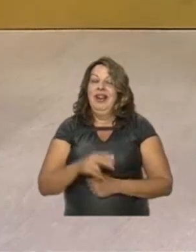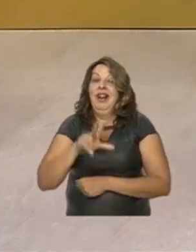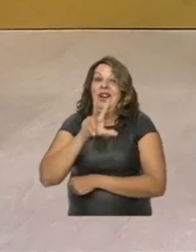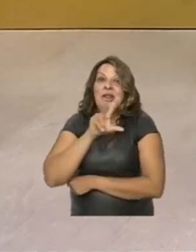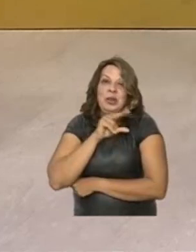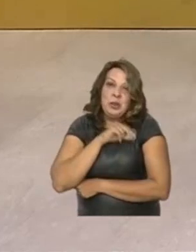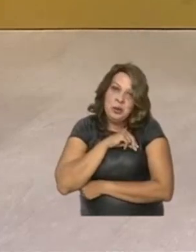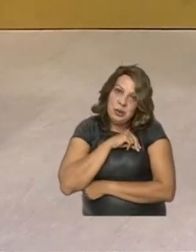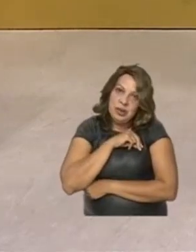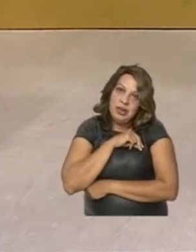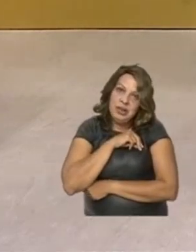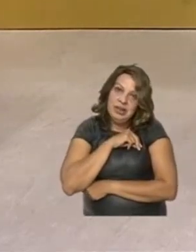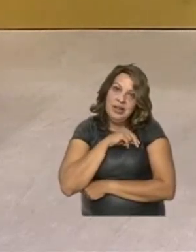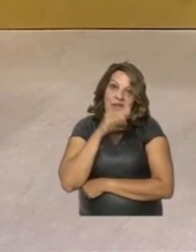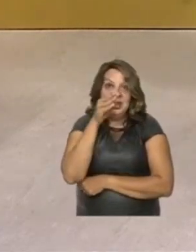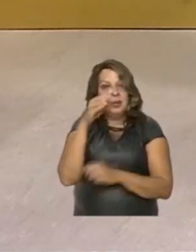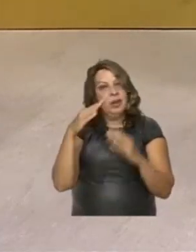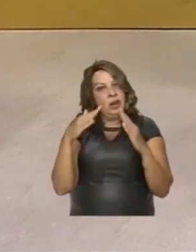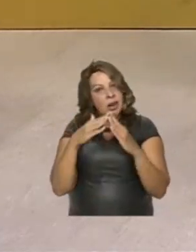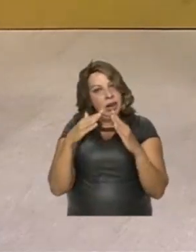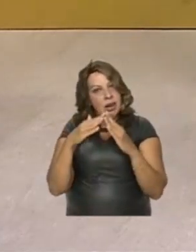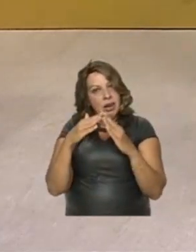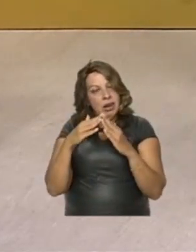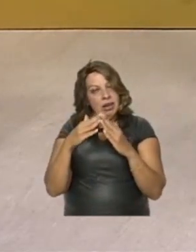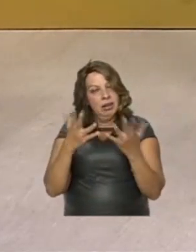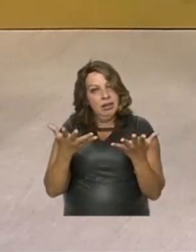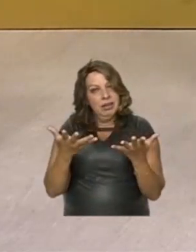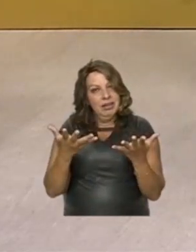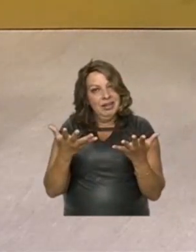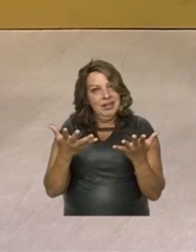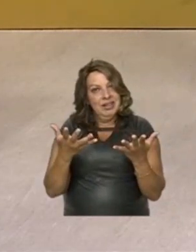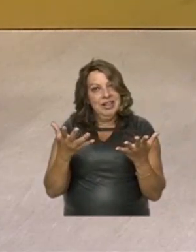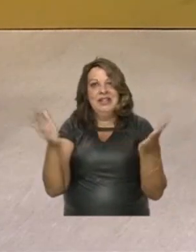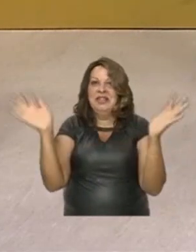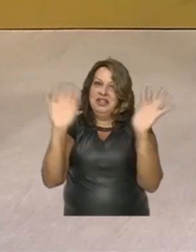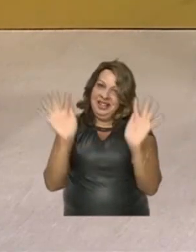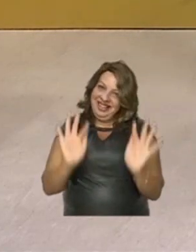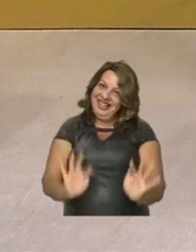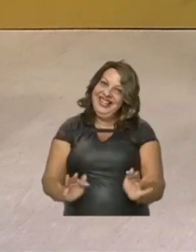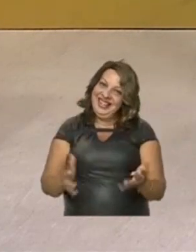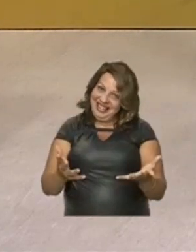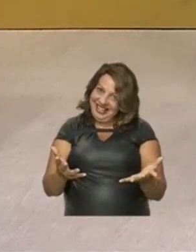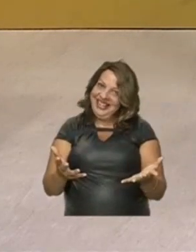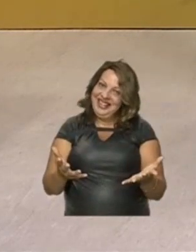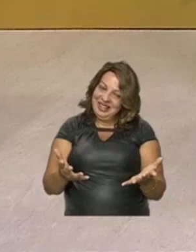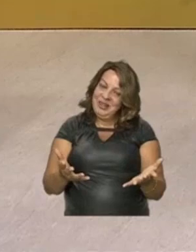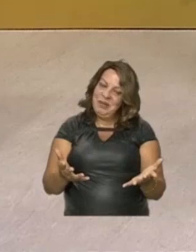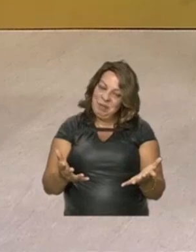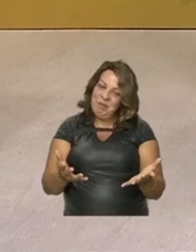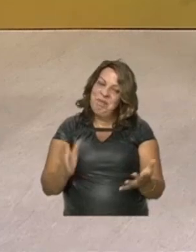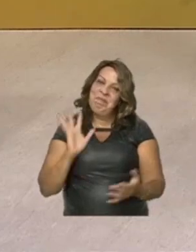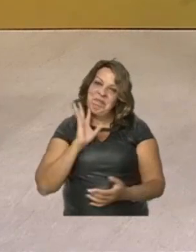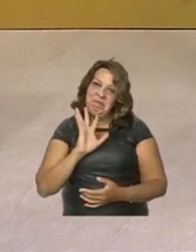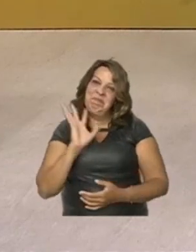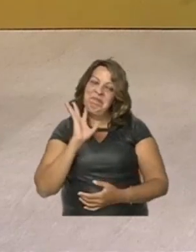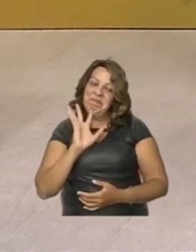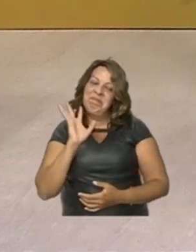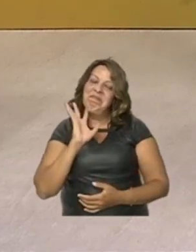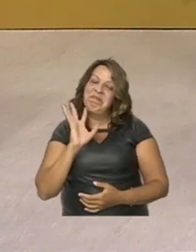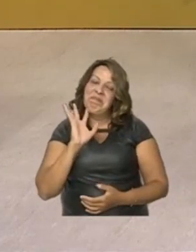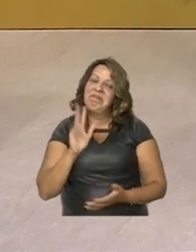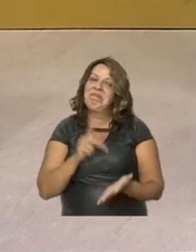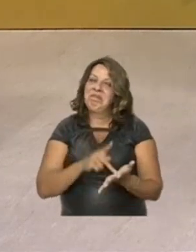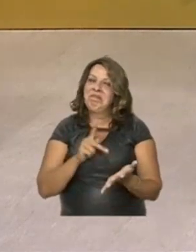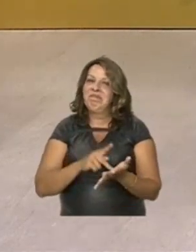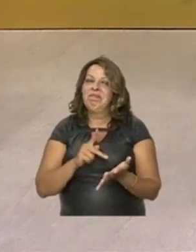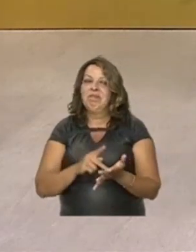Nossa, Caju Cap passou na sua casa pela sua reação. Tenho certeza que você ficou feliz demais, não é? Muito bacana